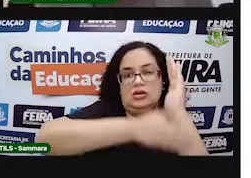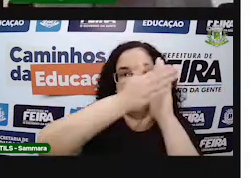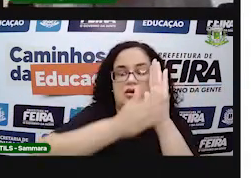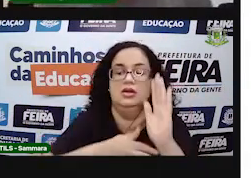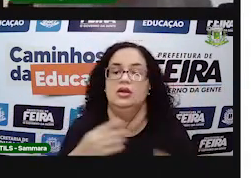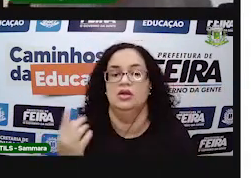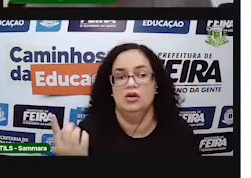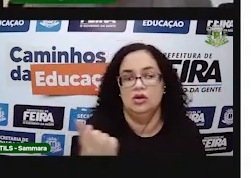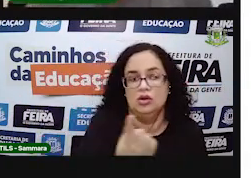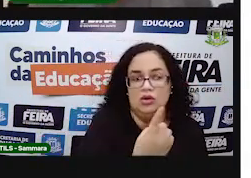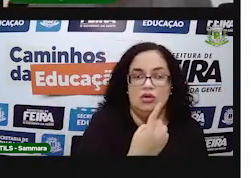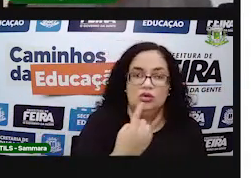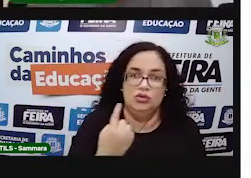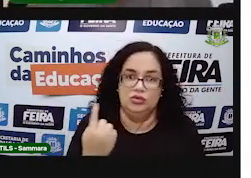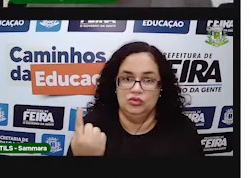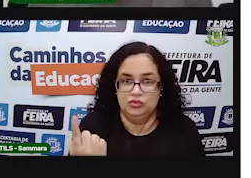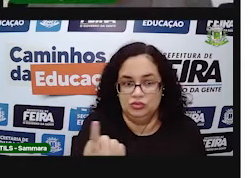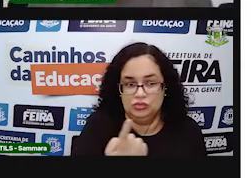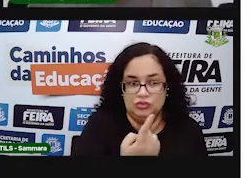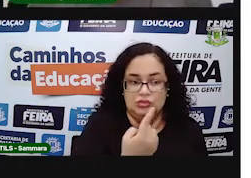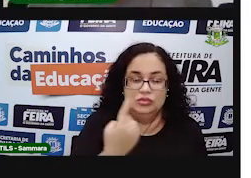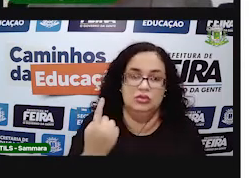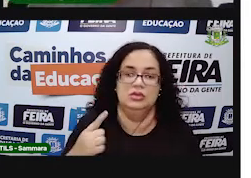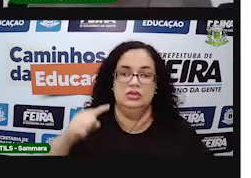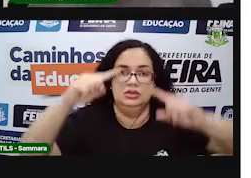que está em volta, são